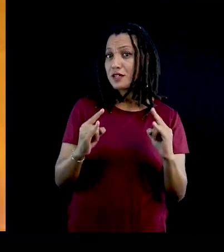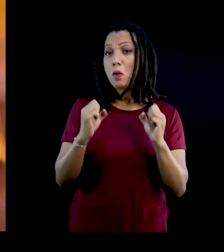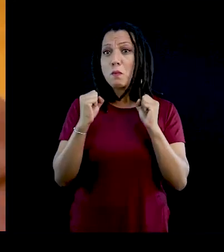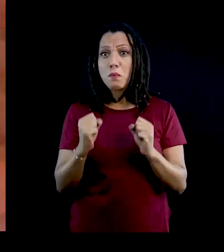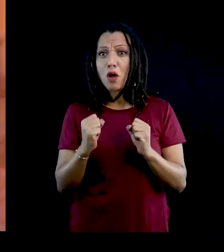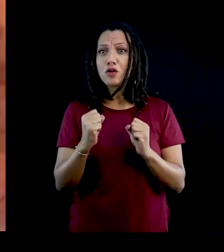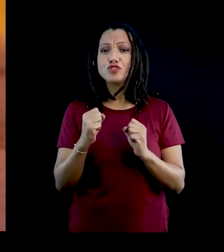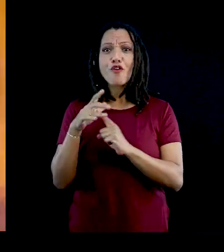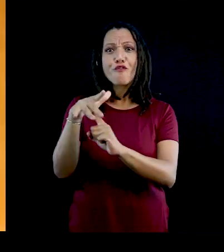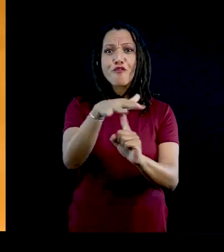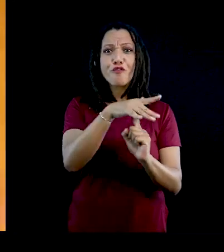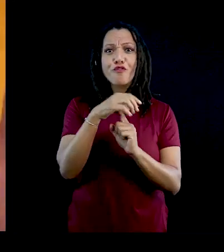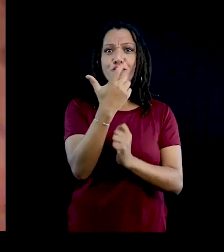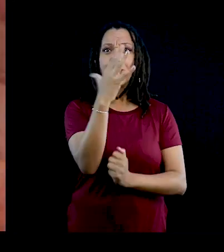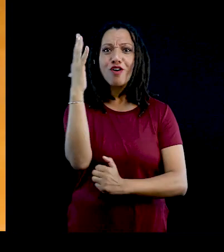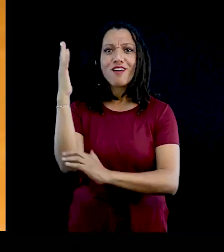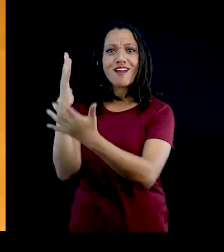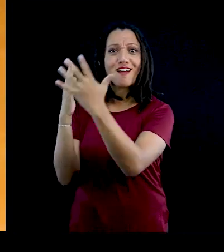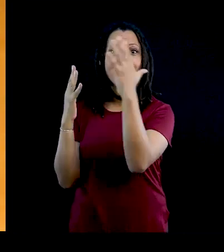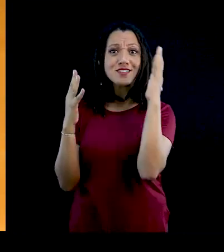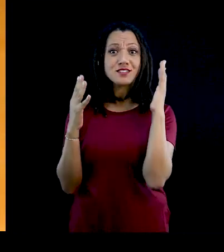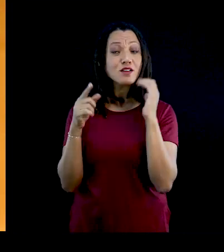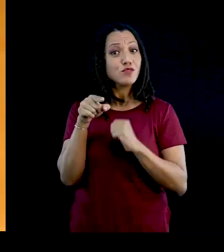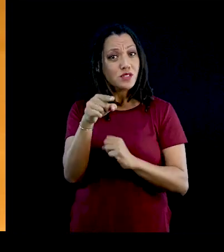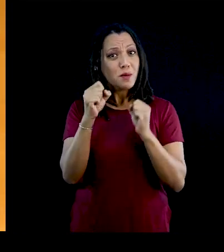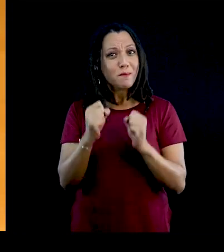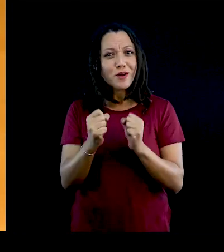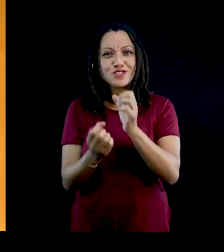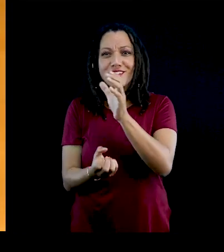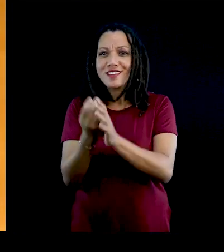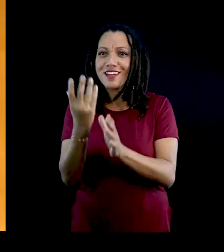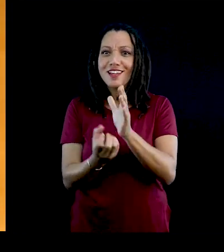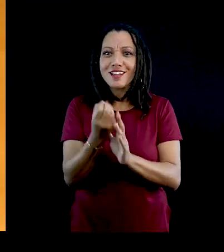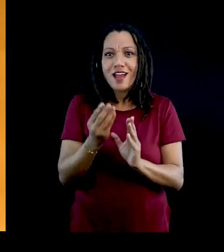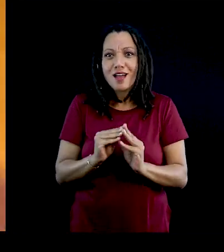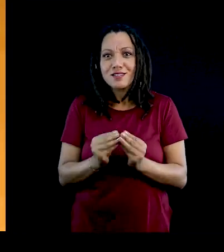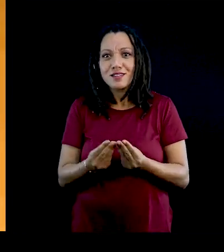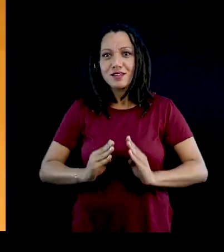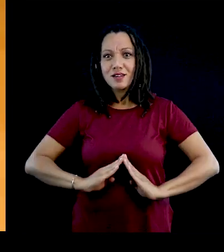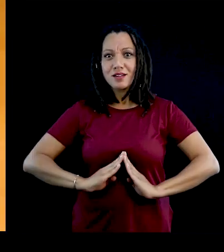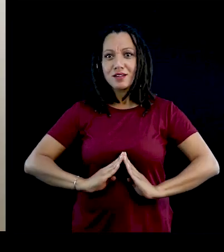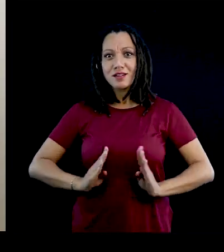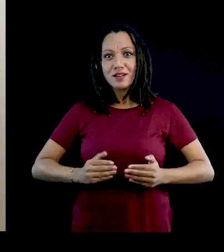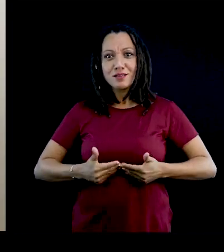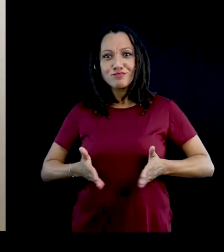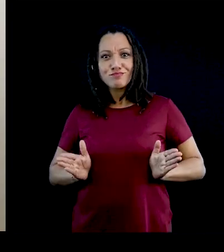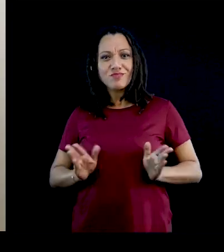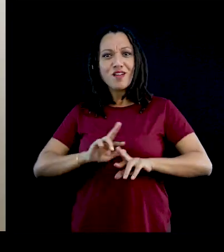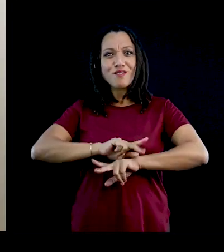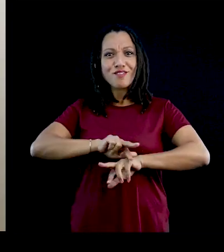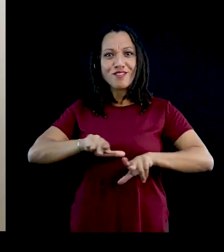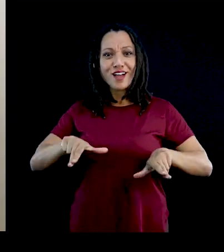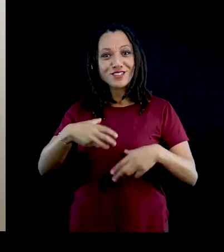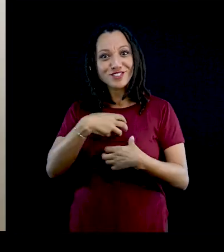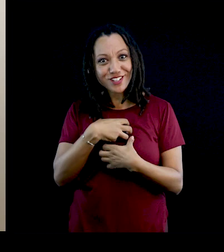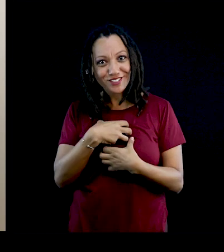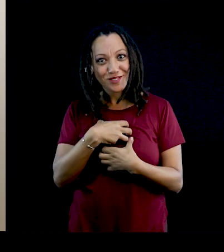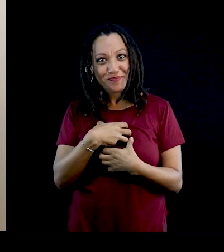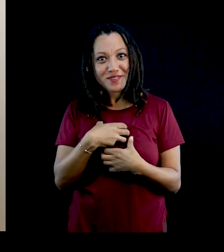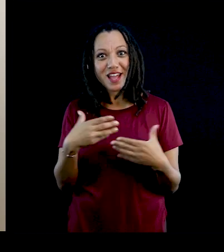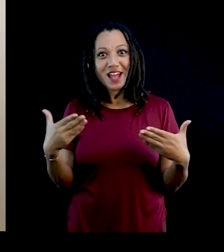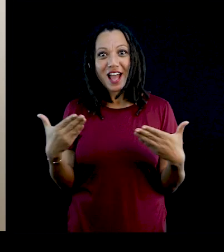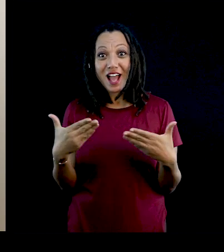também outros lugares, outras maneiras, outras dobras para fazer o trabalho de vocês. Agora é a vez de vocês, de